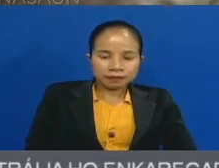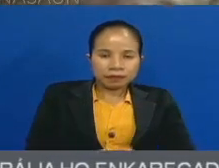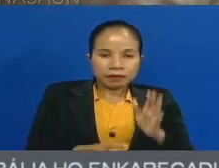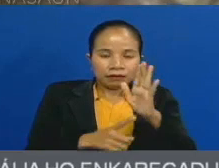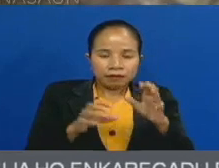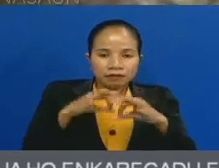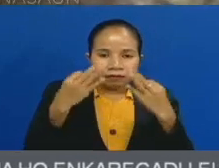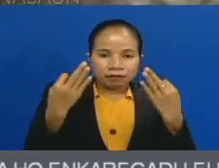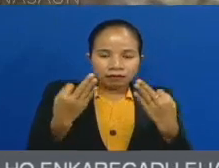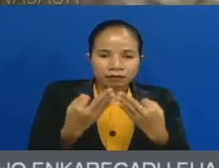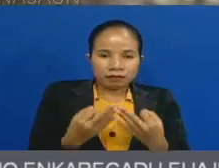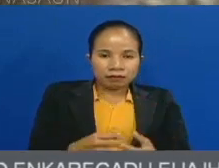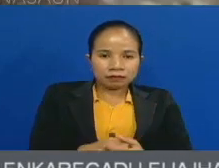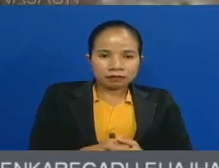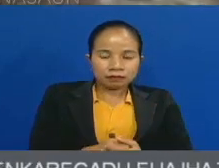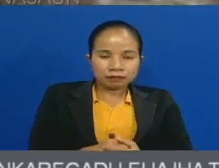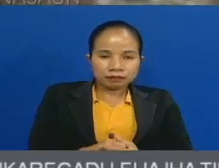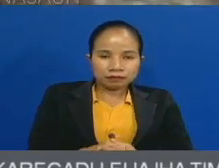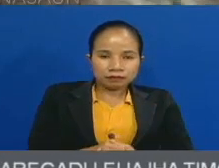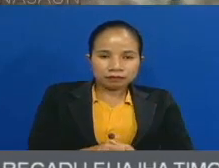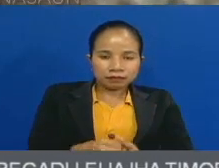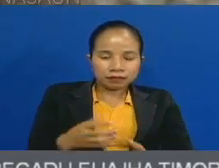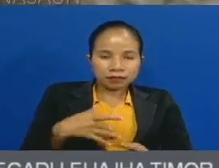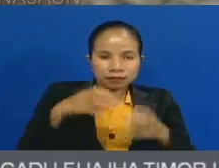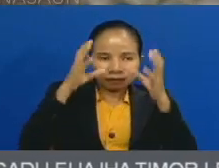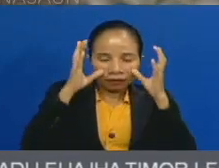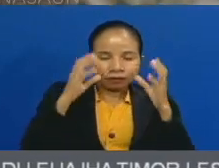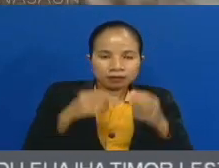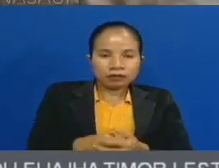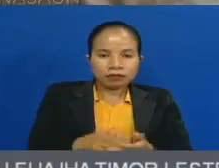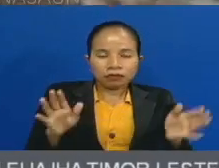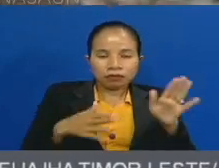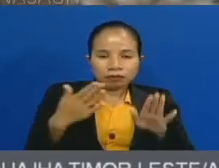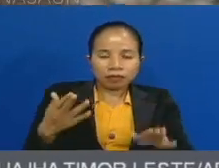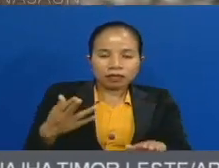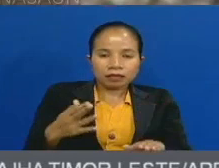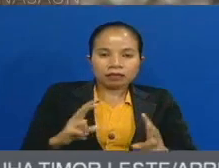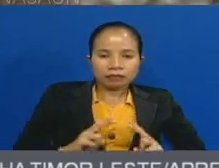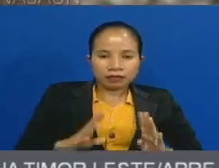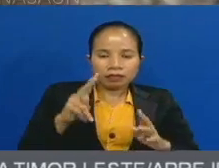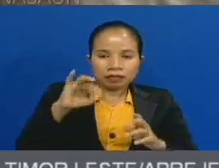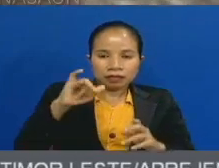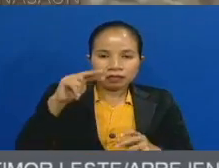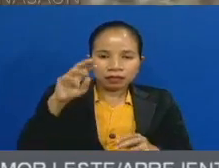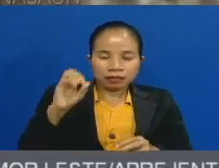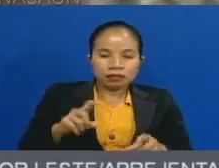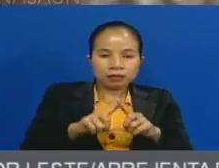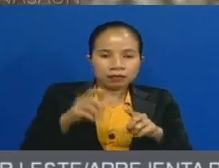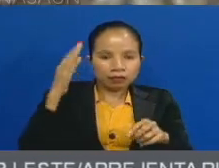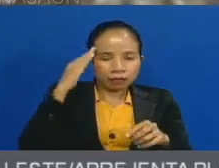Representante família Isalde Santana sente triste o falecimento Nino Koni Santana, mas bem orgulho